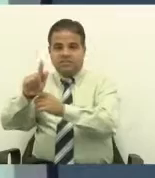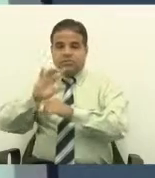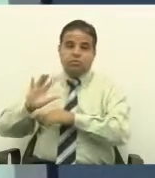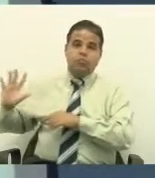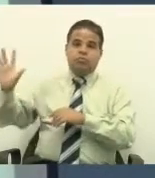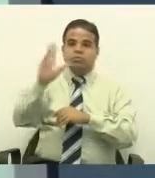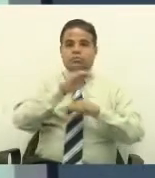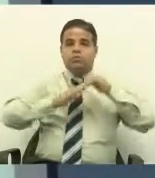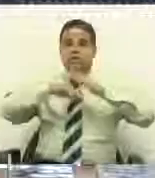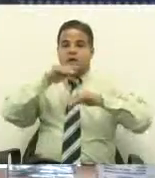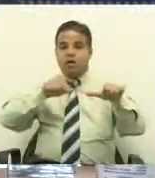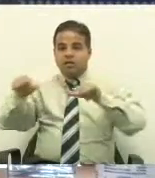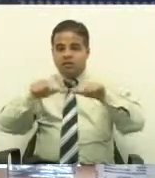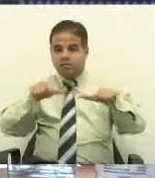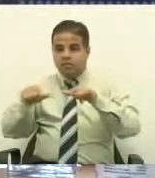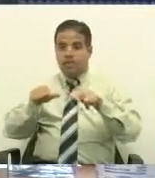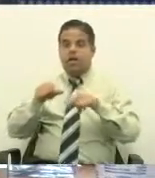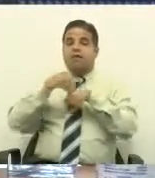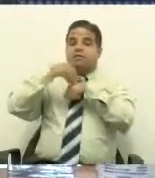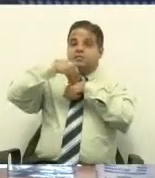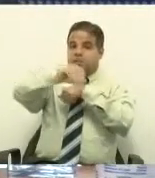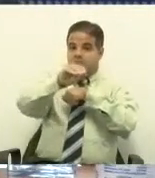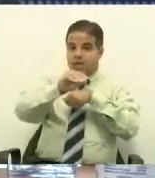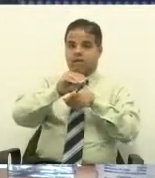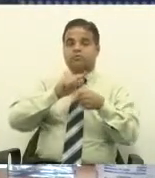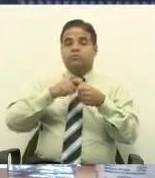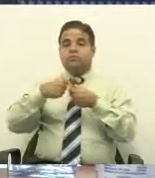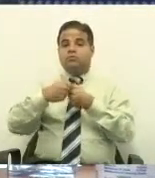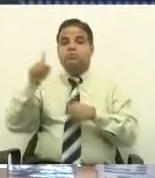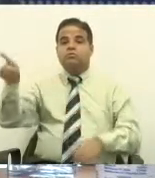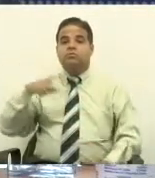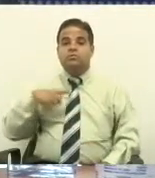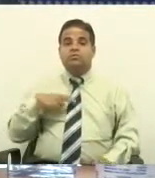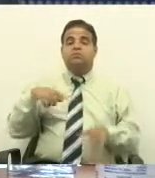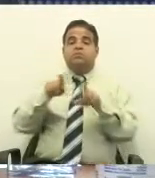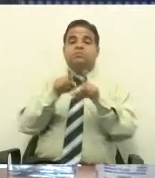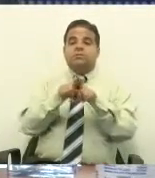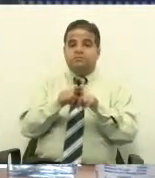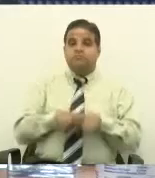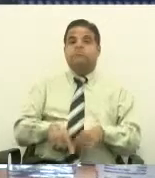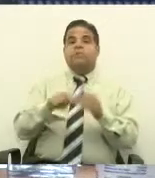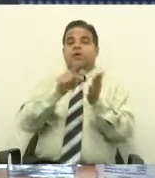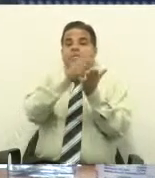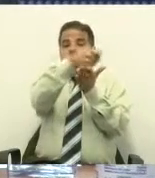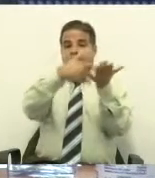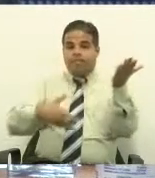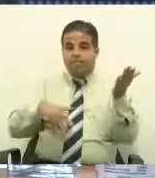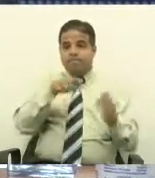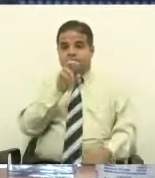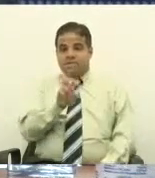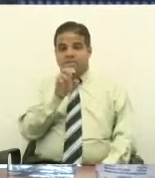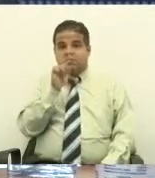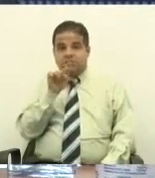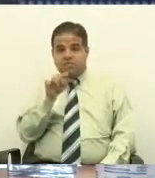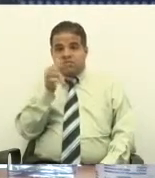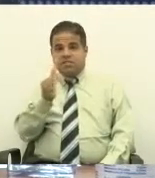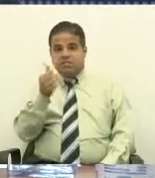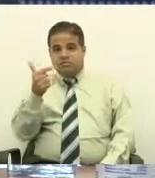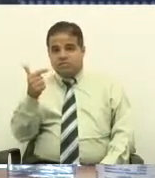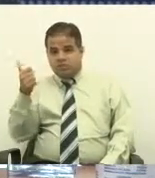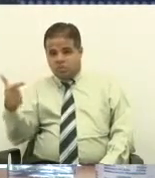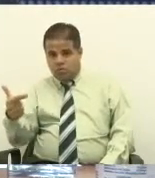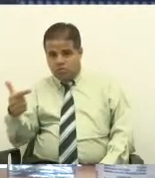emprego, esses repasses do convênio. Temos a folha de pagamento e encargos em 5.602,